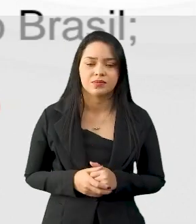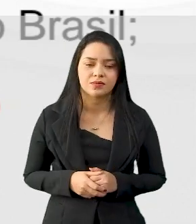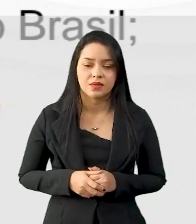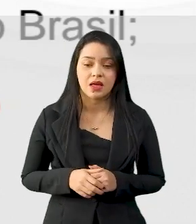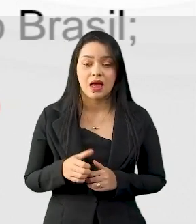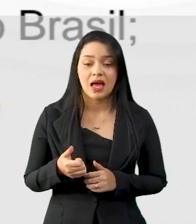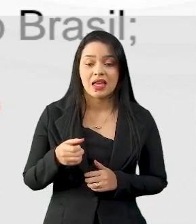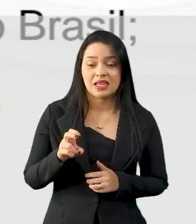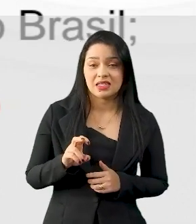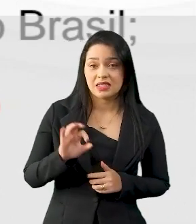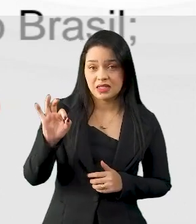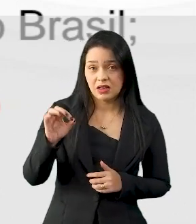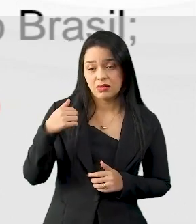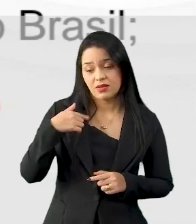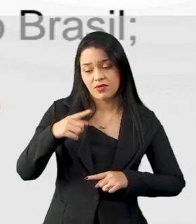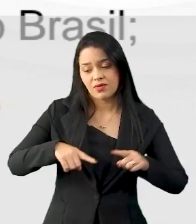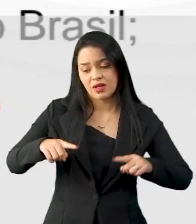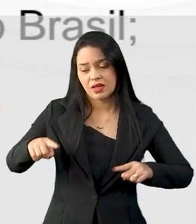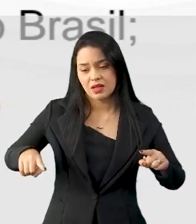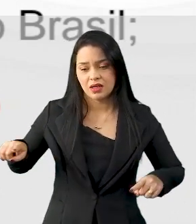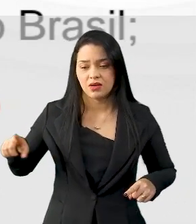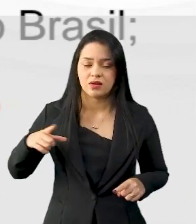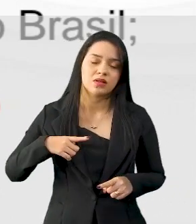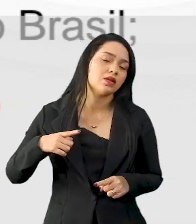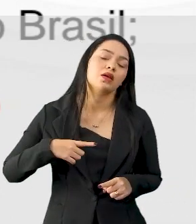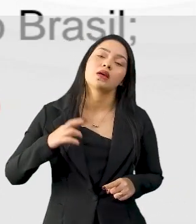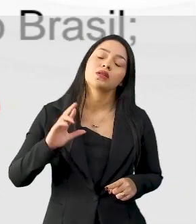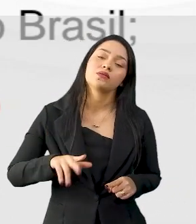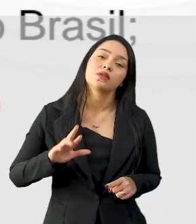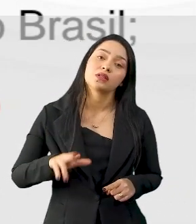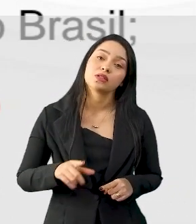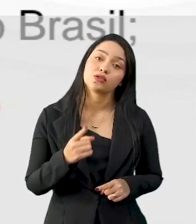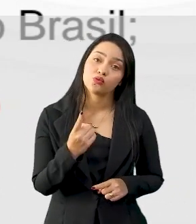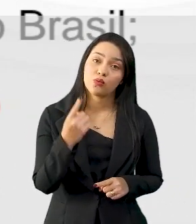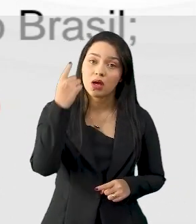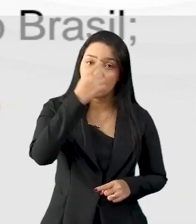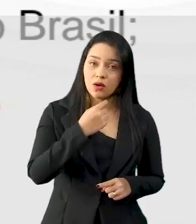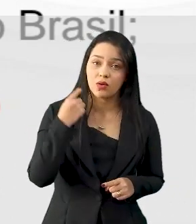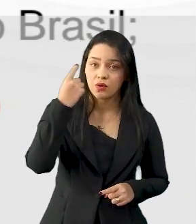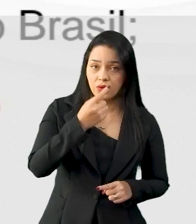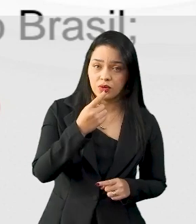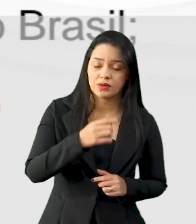15 graus que eu vario, eu tenho a diferença de 1 hora.